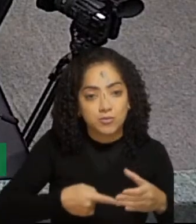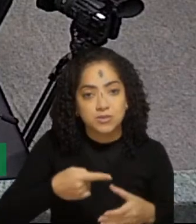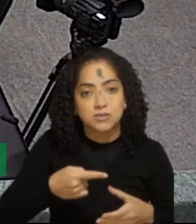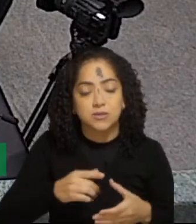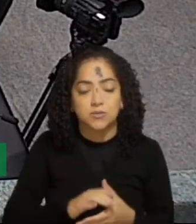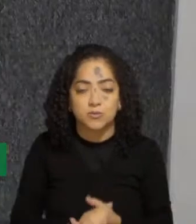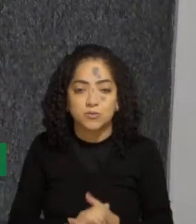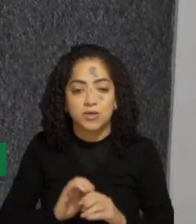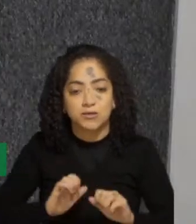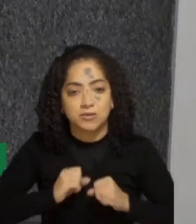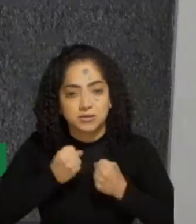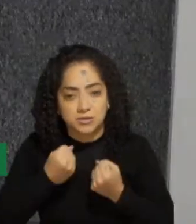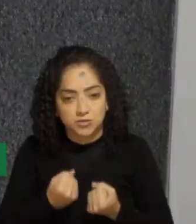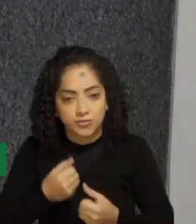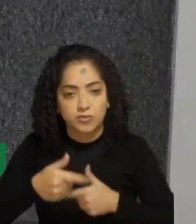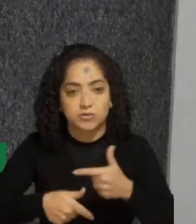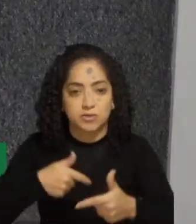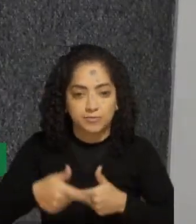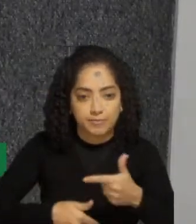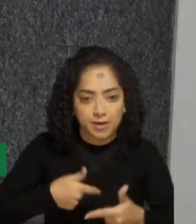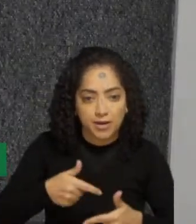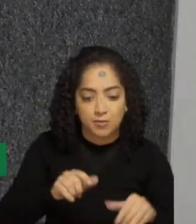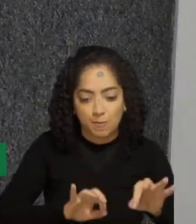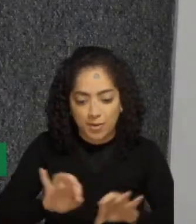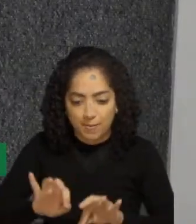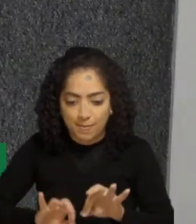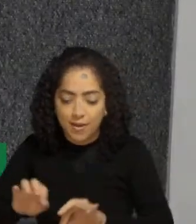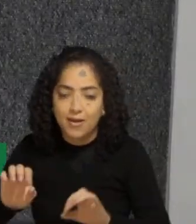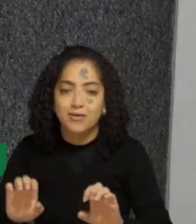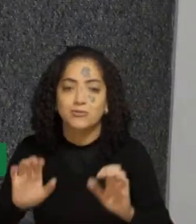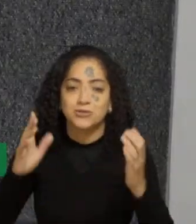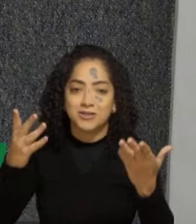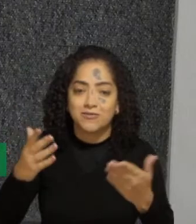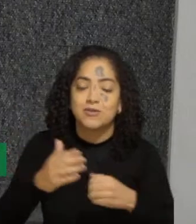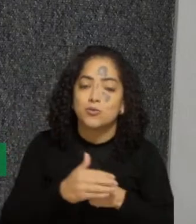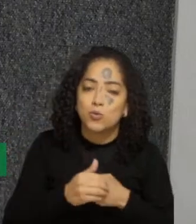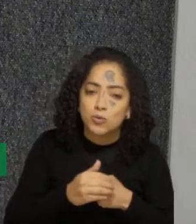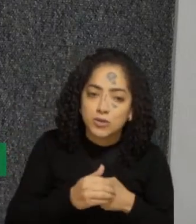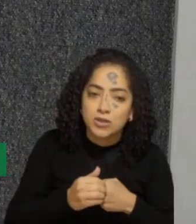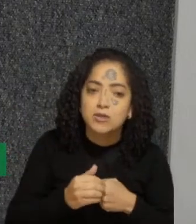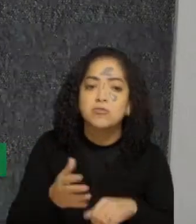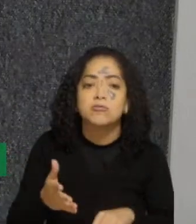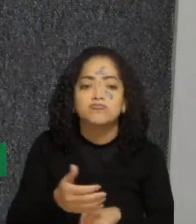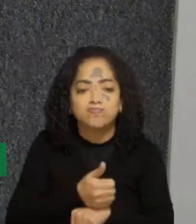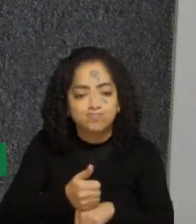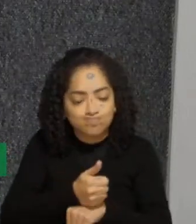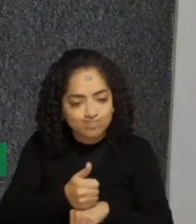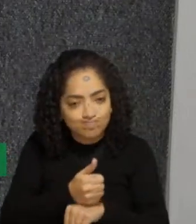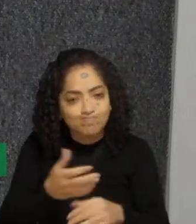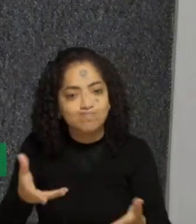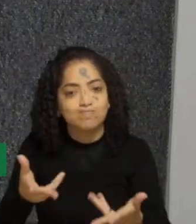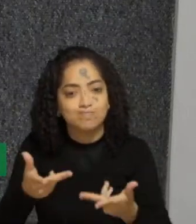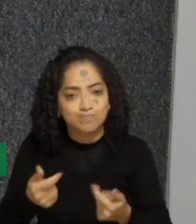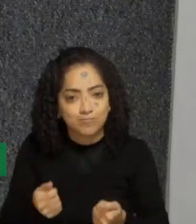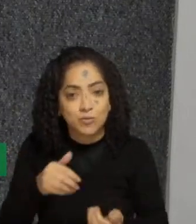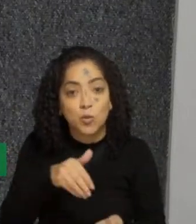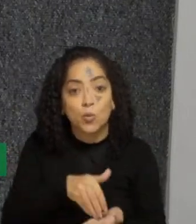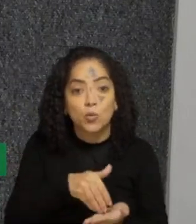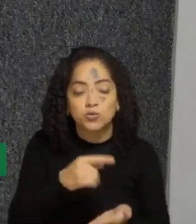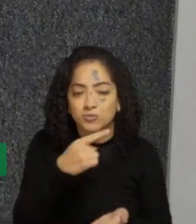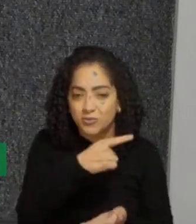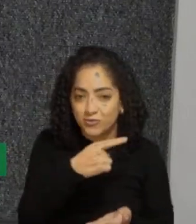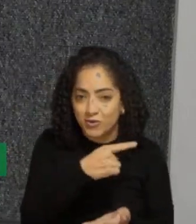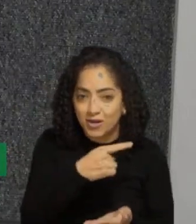se desdobra em fazer esses eventos com muito carinho com muito profissionalismo né o último foi lá no sul no